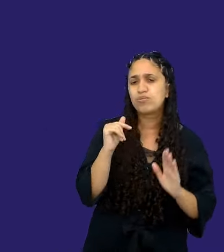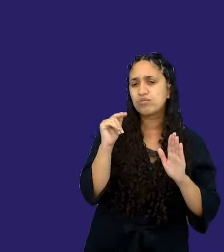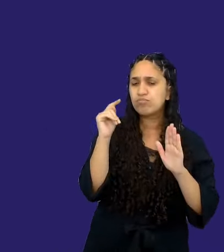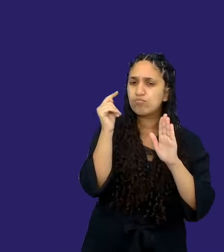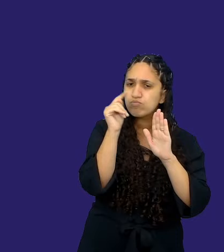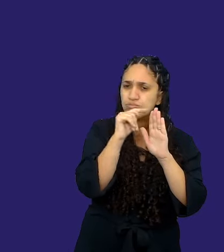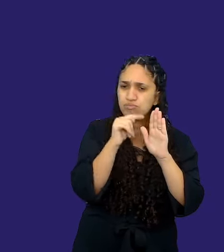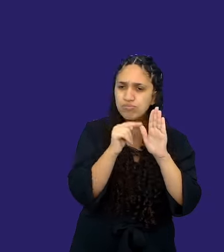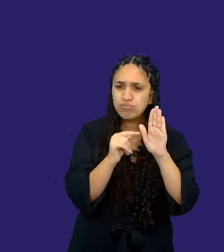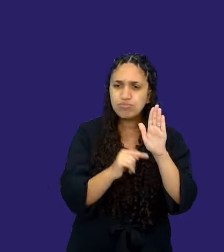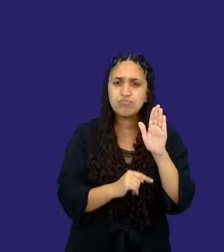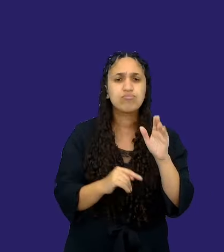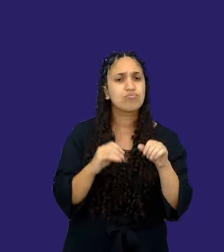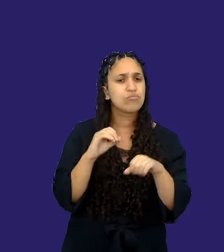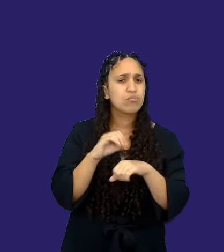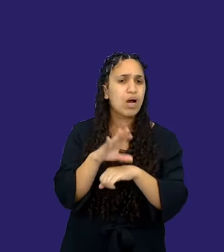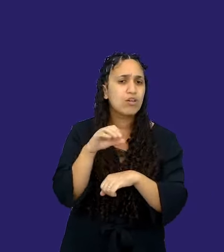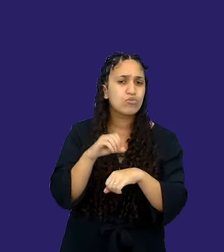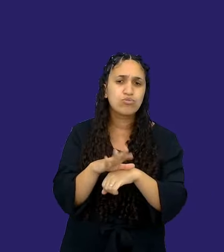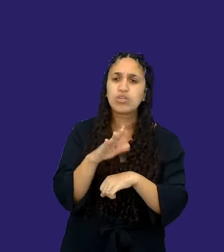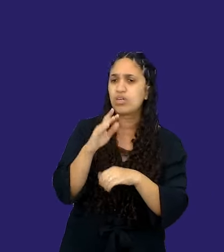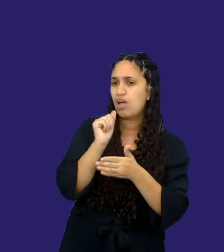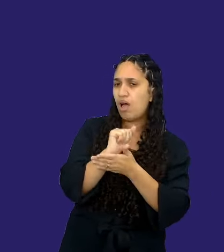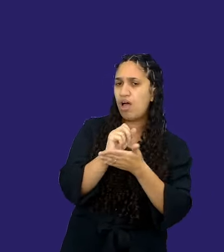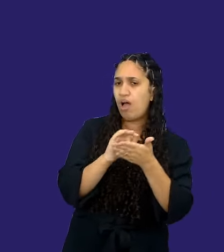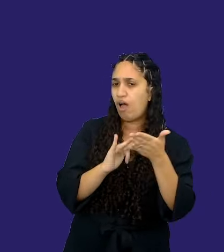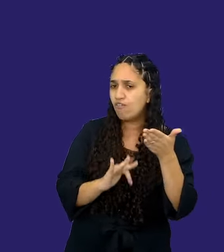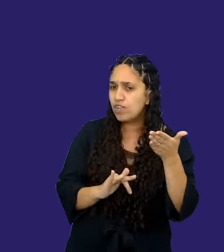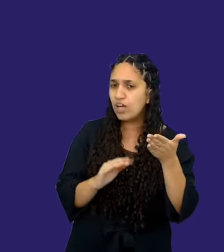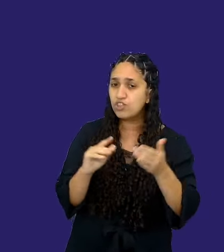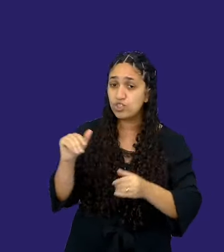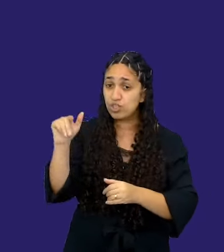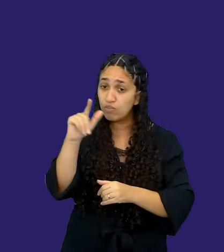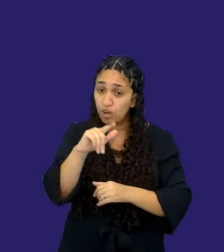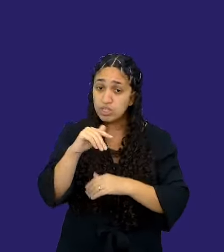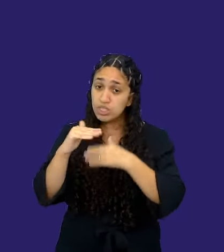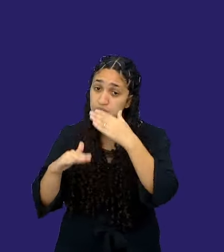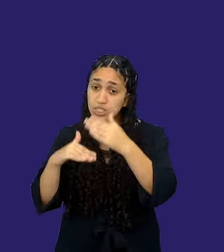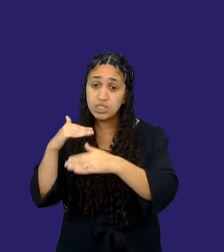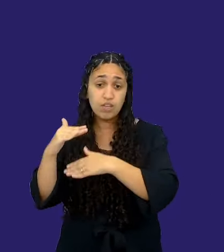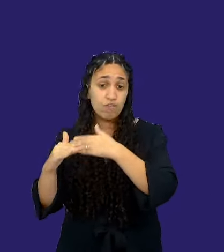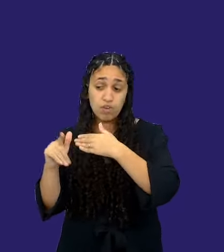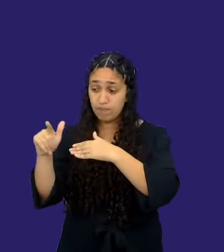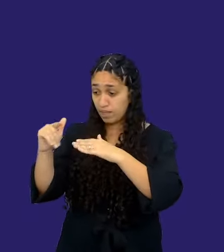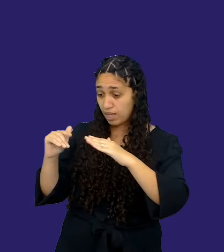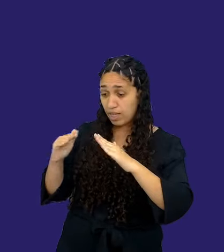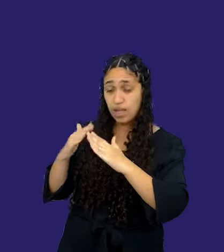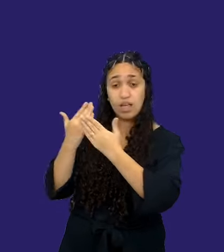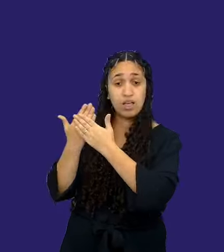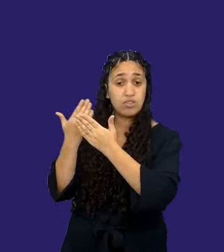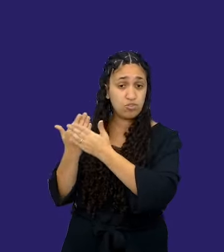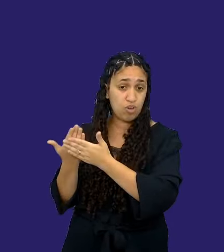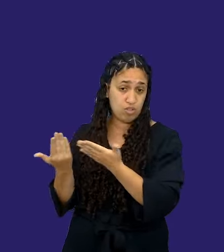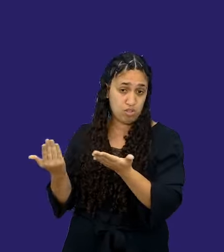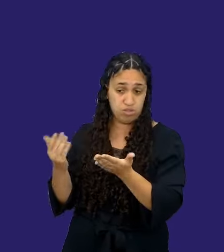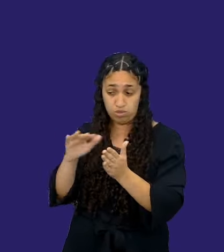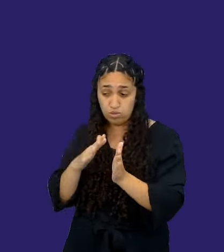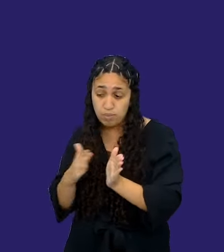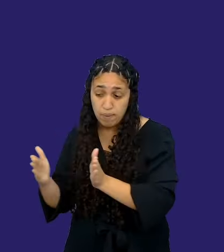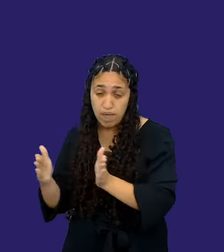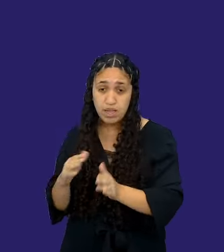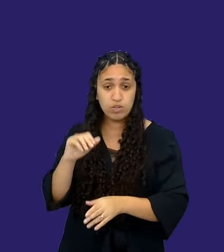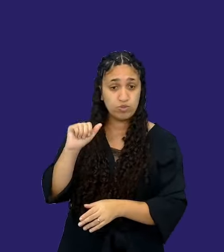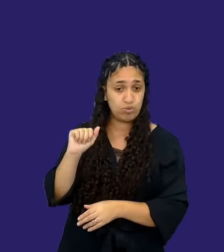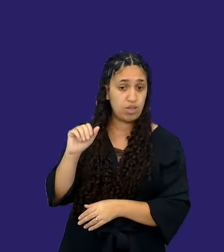escola durante as ATPCs, tá bem? Como desdobramento dessa nossa conversa.